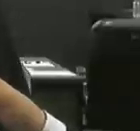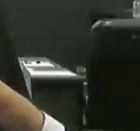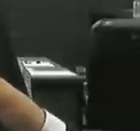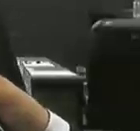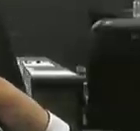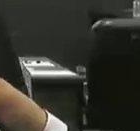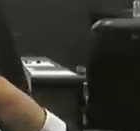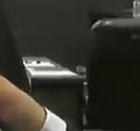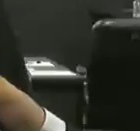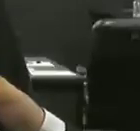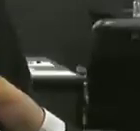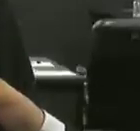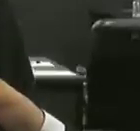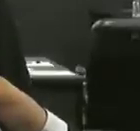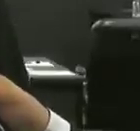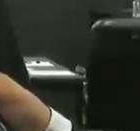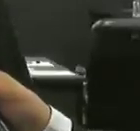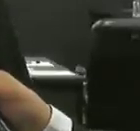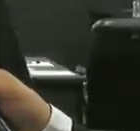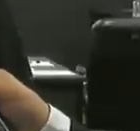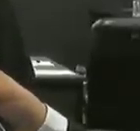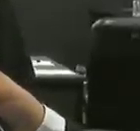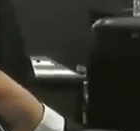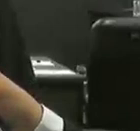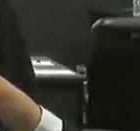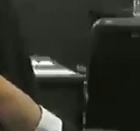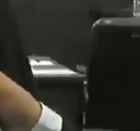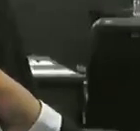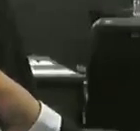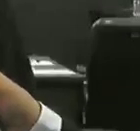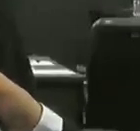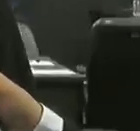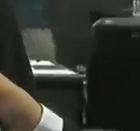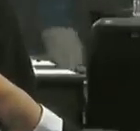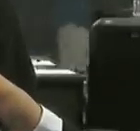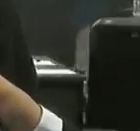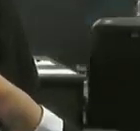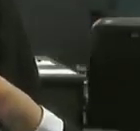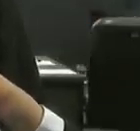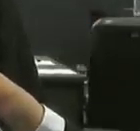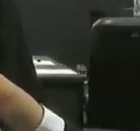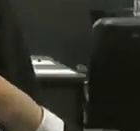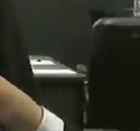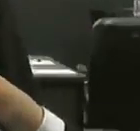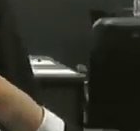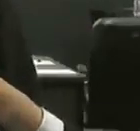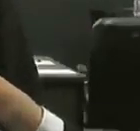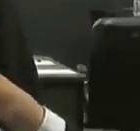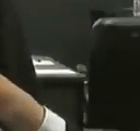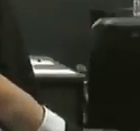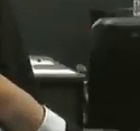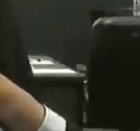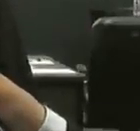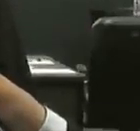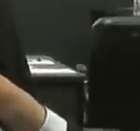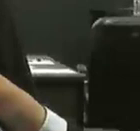lá do comerciário. O pessoal me procurou, brigando por isso, e a gente correu atrás, falamos aqui, denunciamos na tribuna, e a